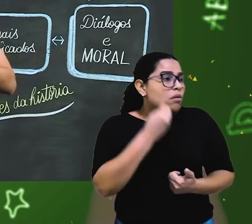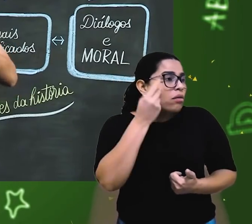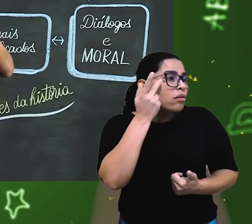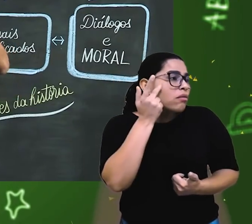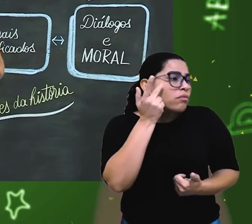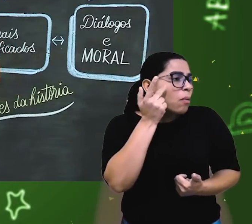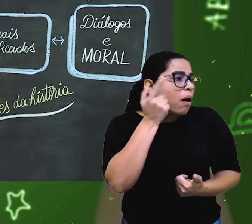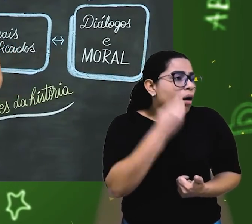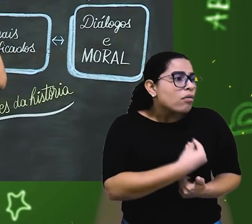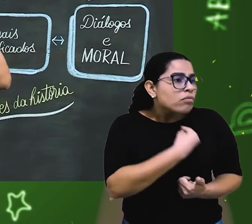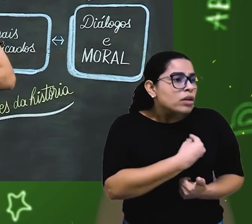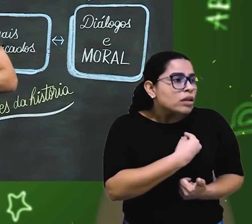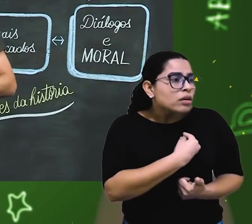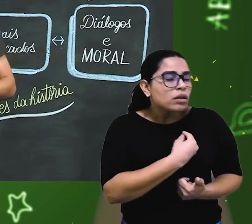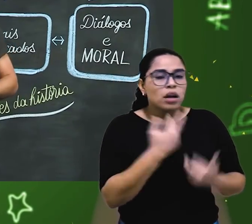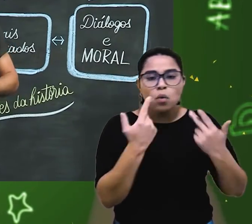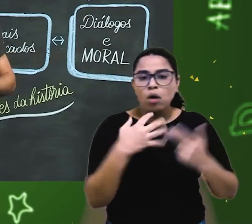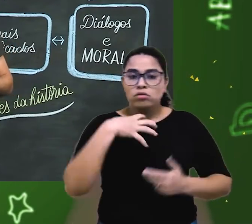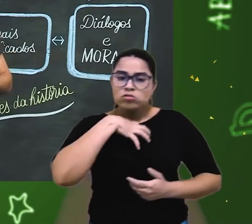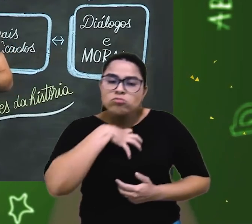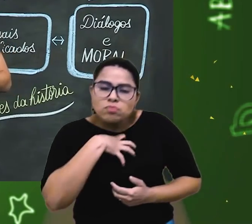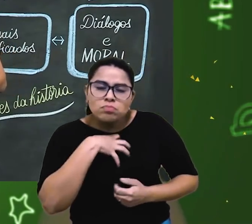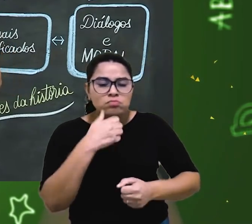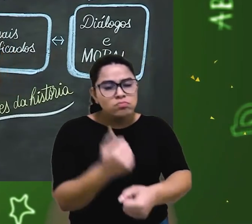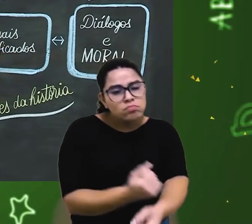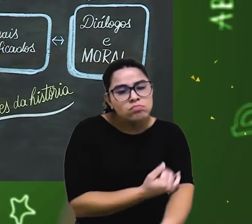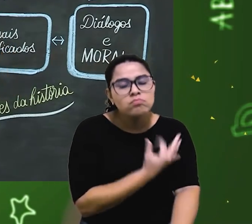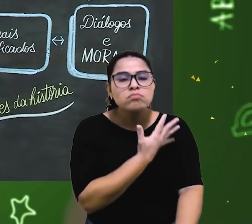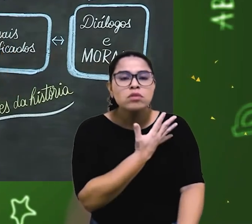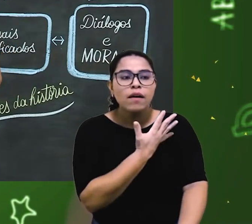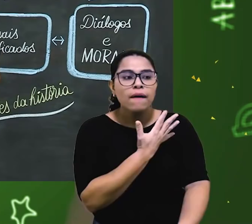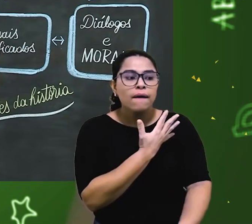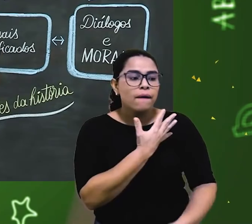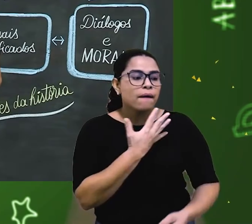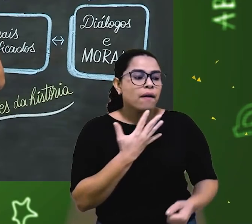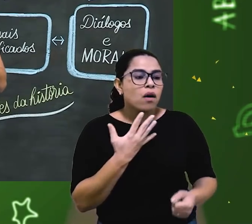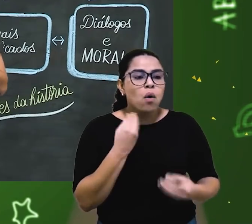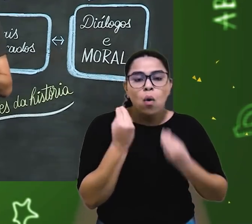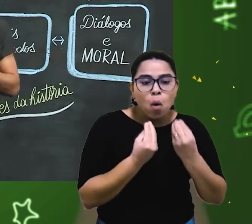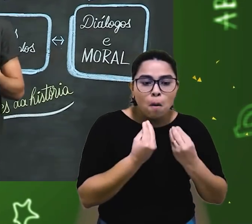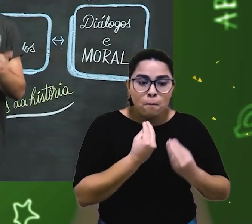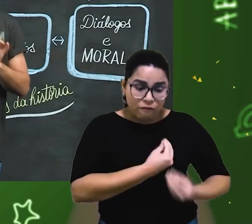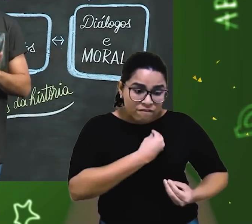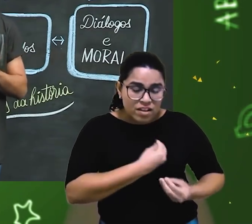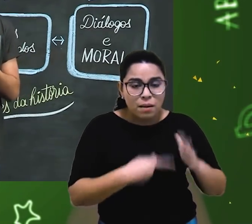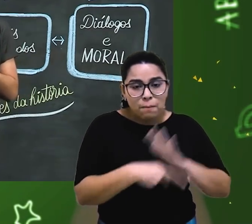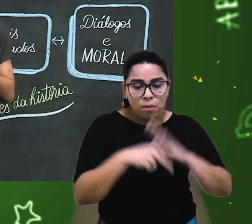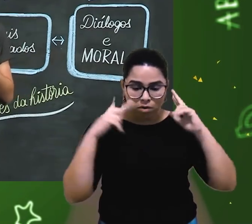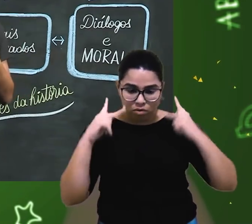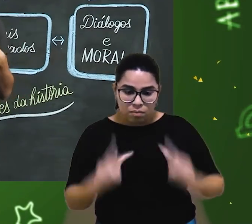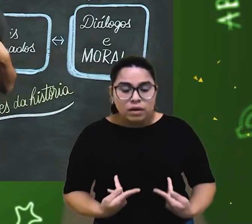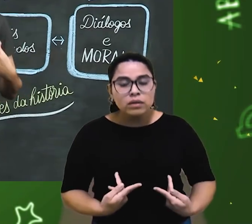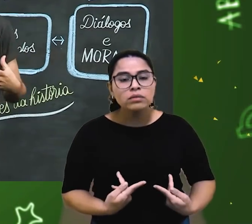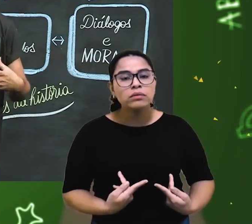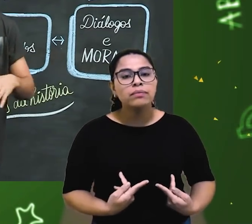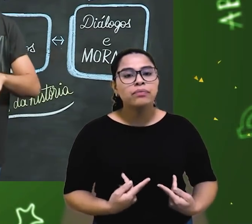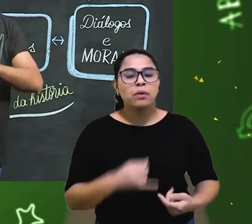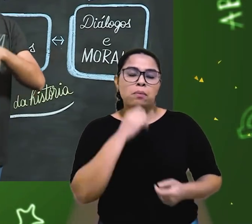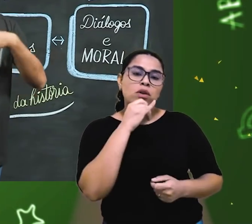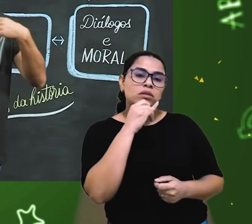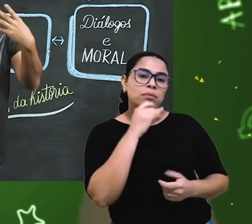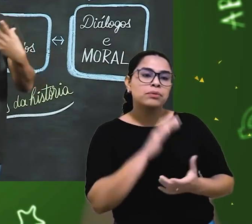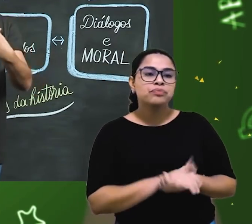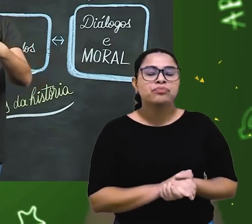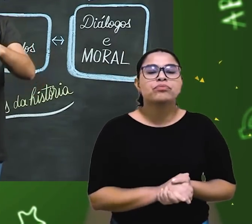estão representando sentimentos humanos, situações que os humanos vivem muitas vezes para fazer uma crítica por meio de uma alegoria, ou seja,